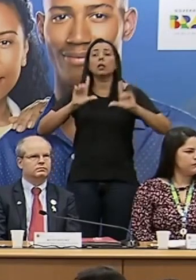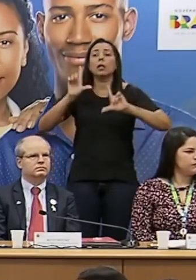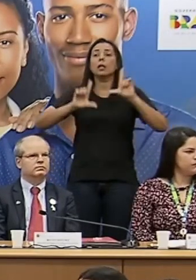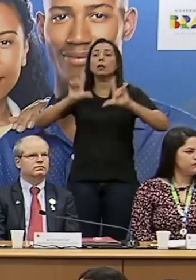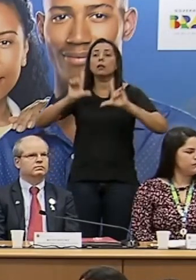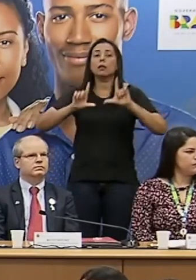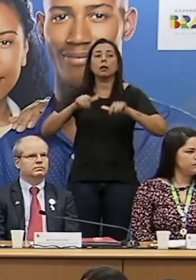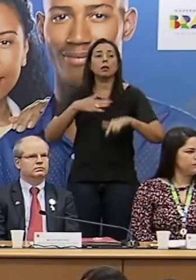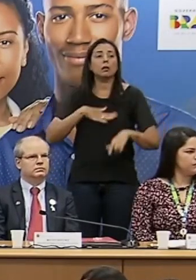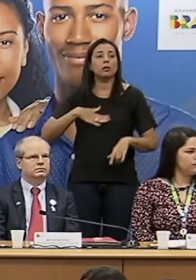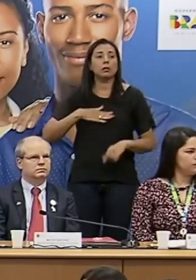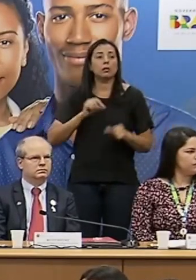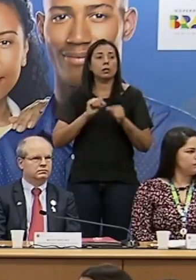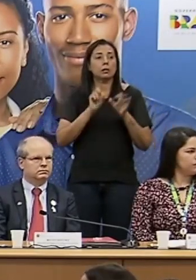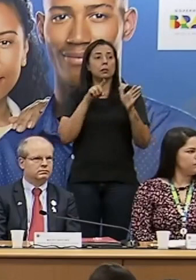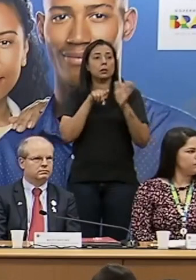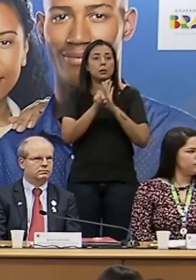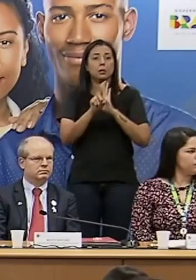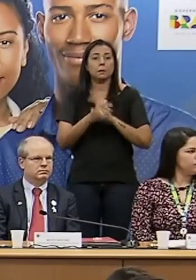fazer?